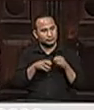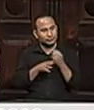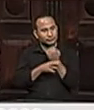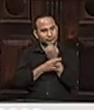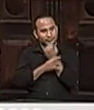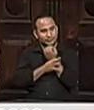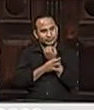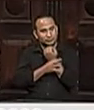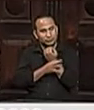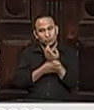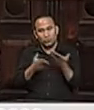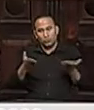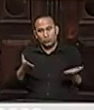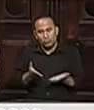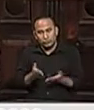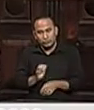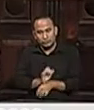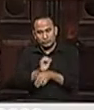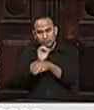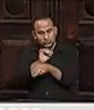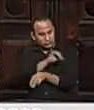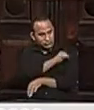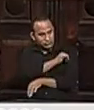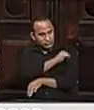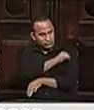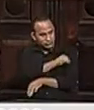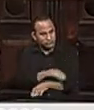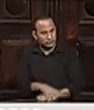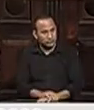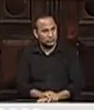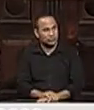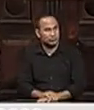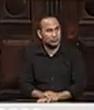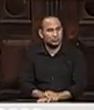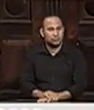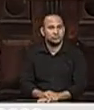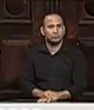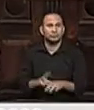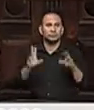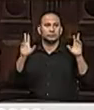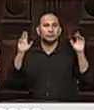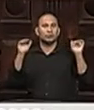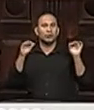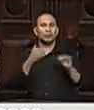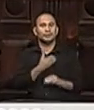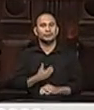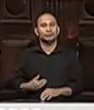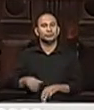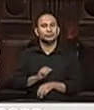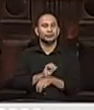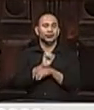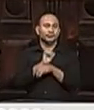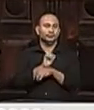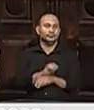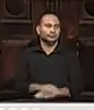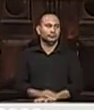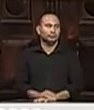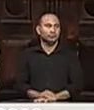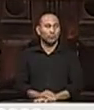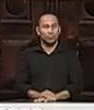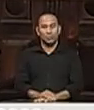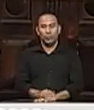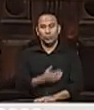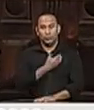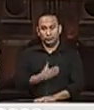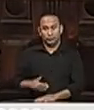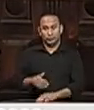se envolve hoje o estado do Rio de Janeiro no termo desse governador do estado. Eu não vejo. O governador